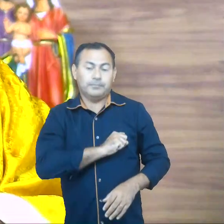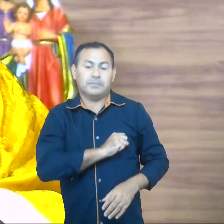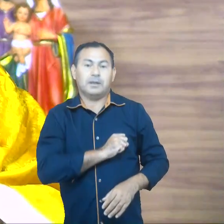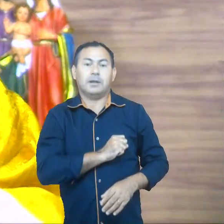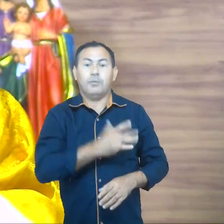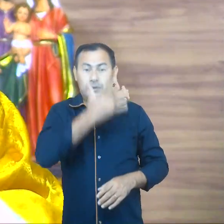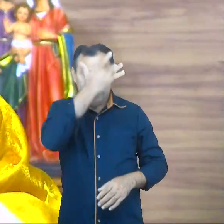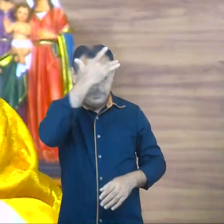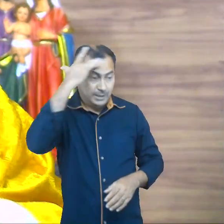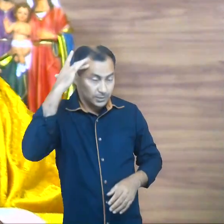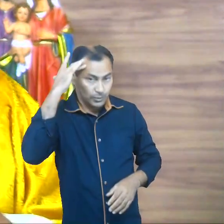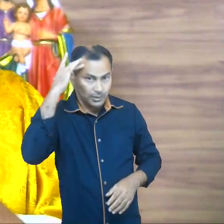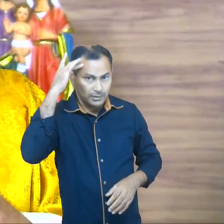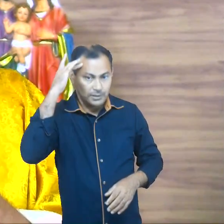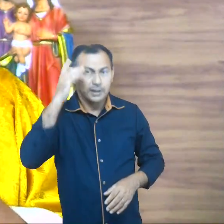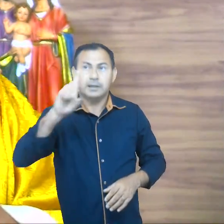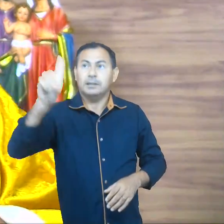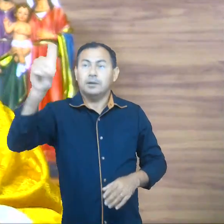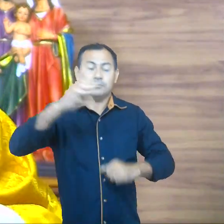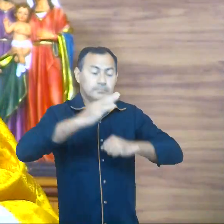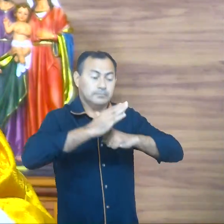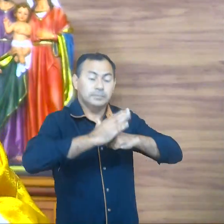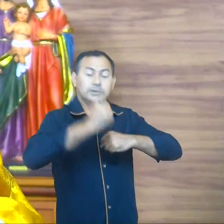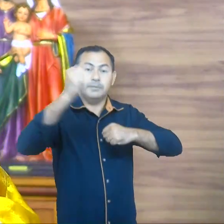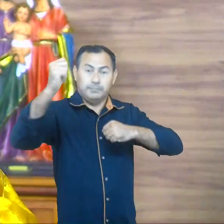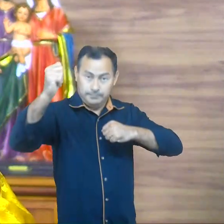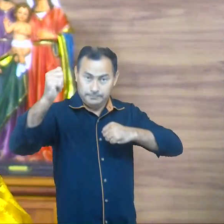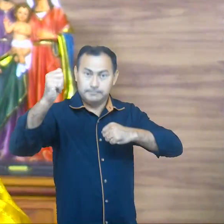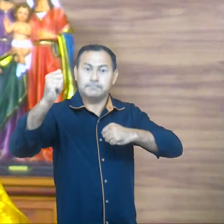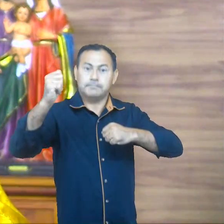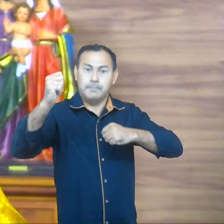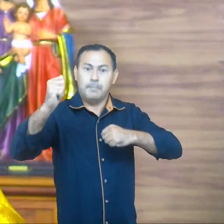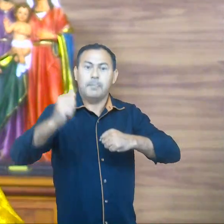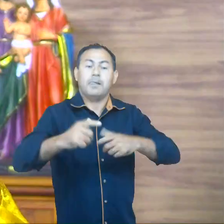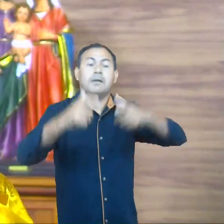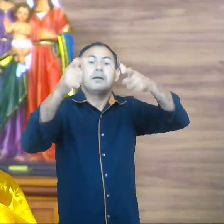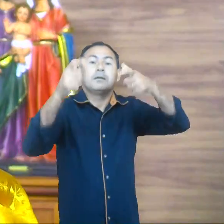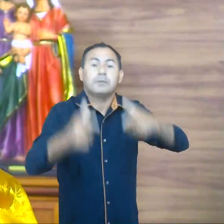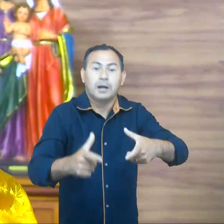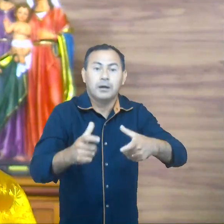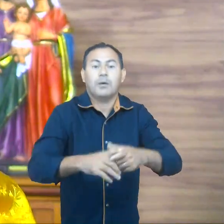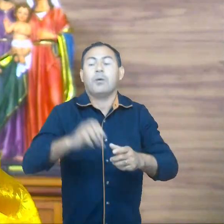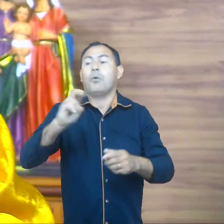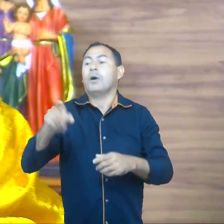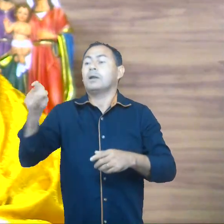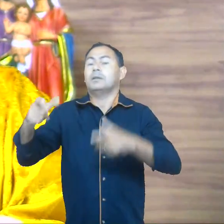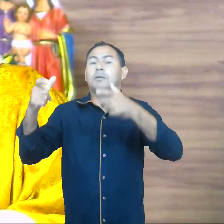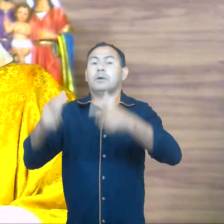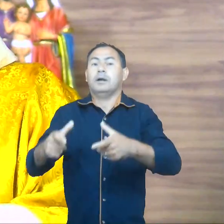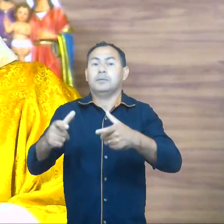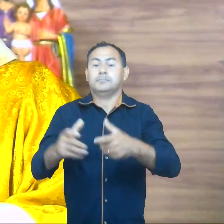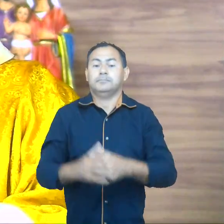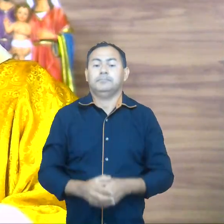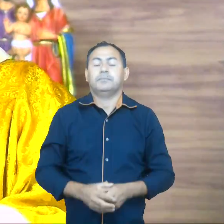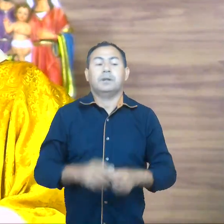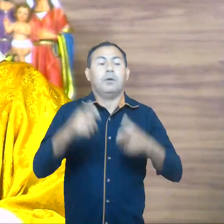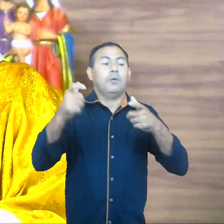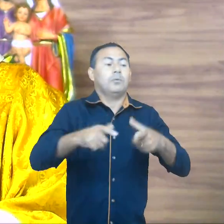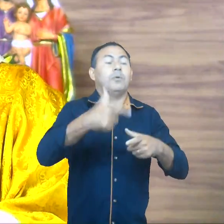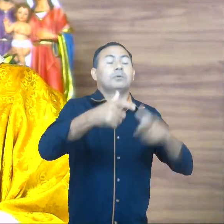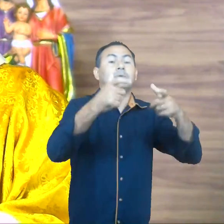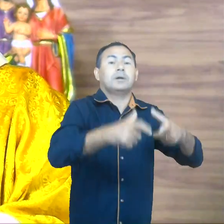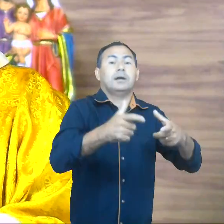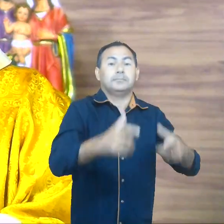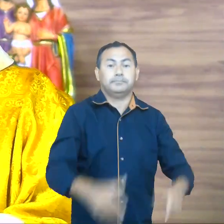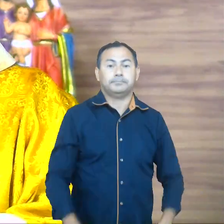as pessoas que Deus o chamar para esse lugar, ou para aquele lugar, ou para outro